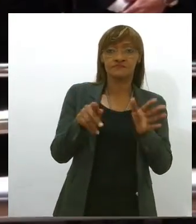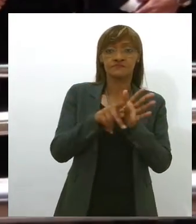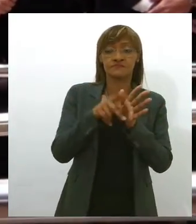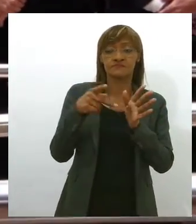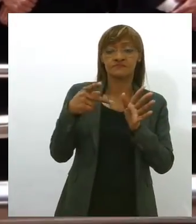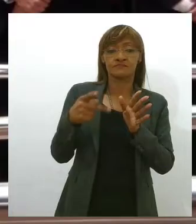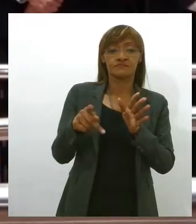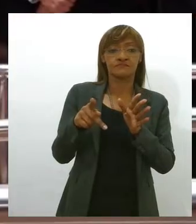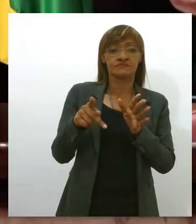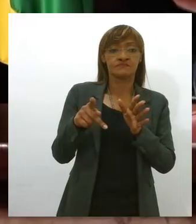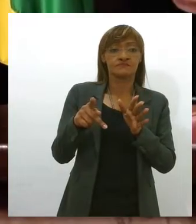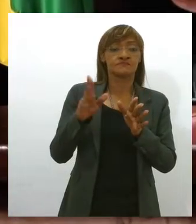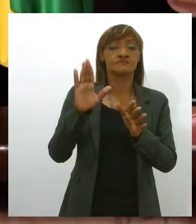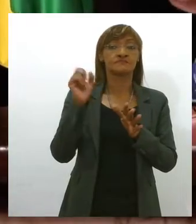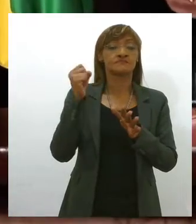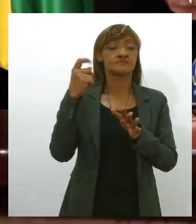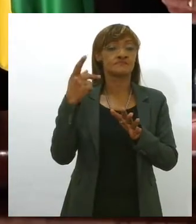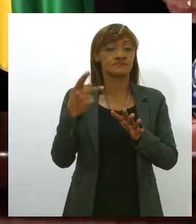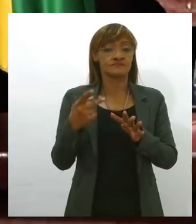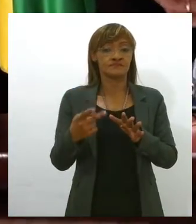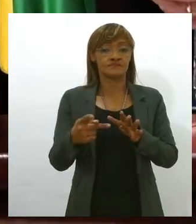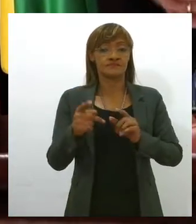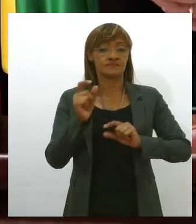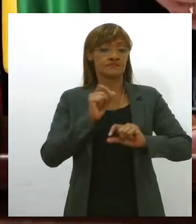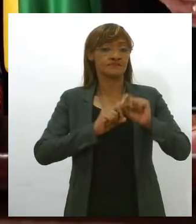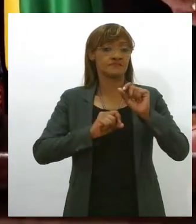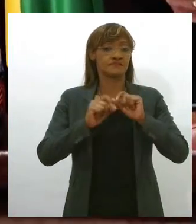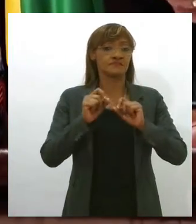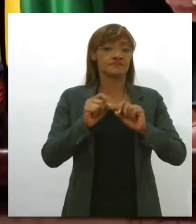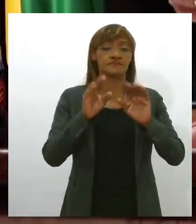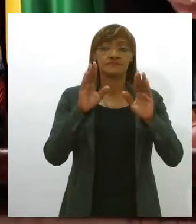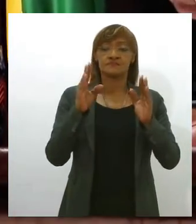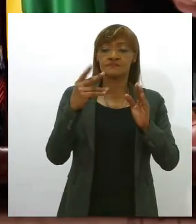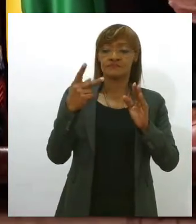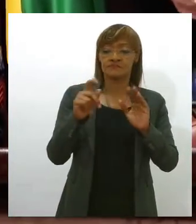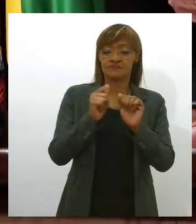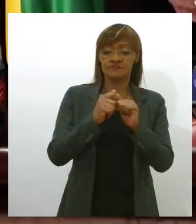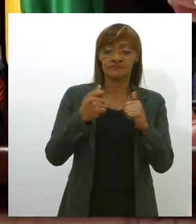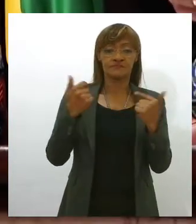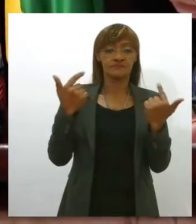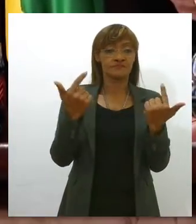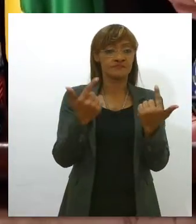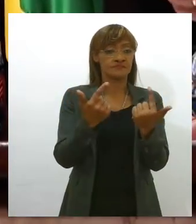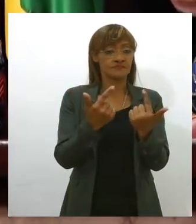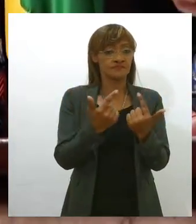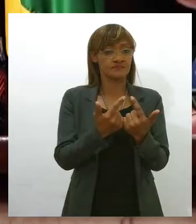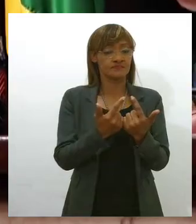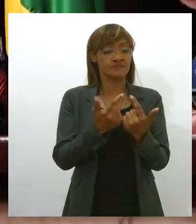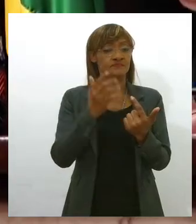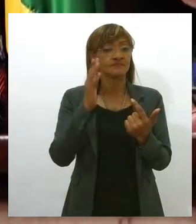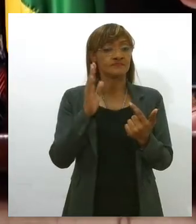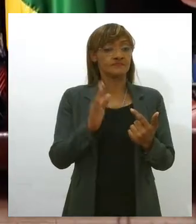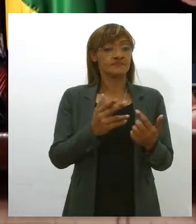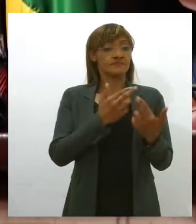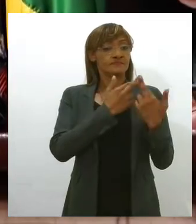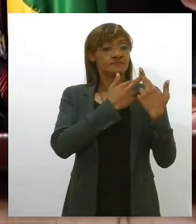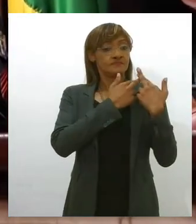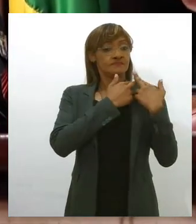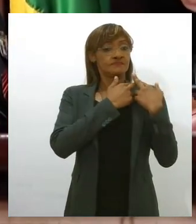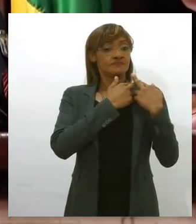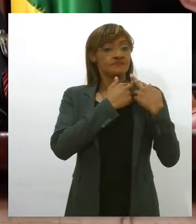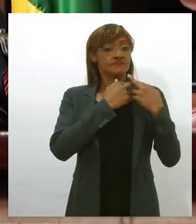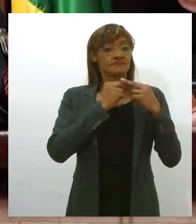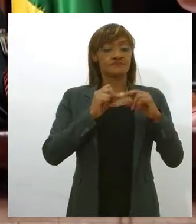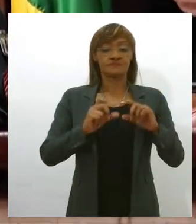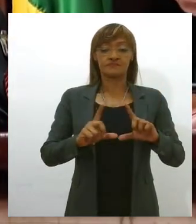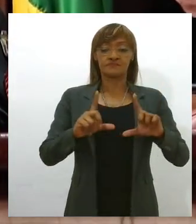parte das celebrações alesi entregou ao grão-mestre da Grande Loja Maçônica o jipe Alberto